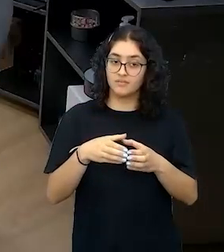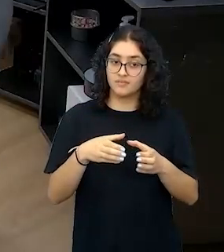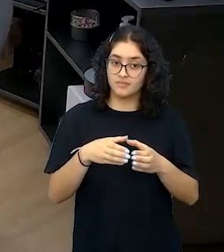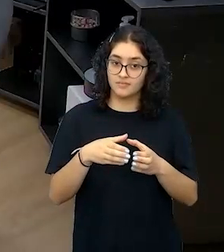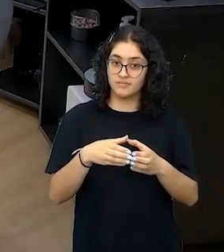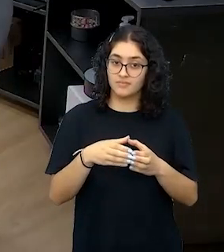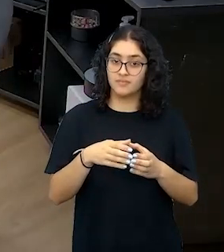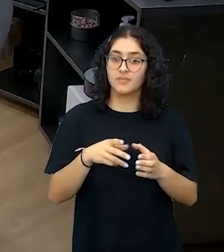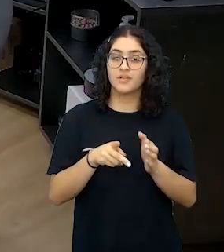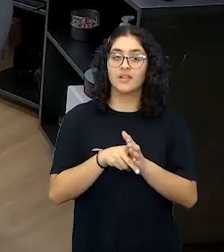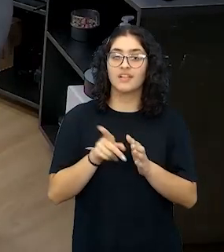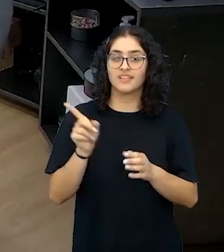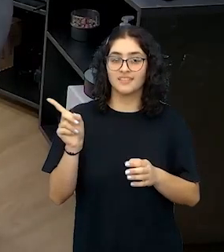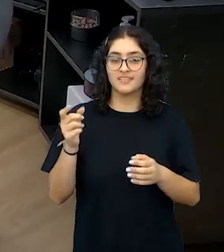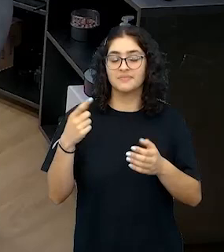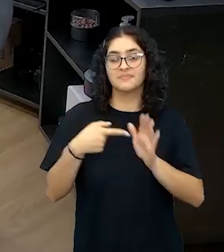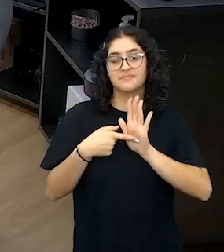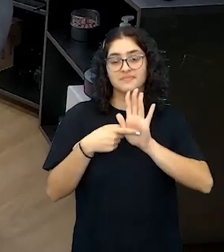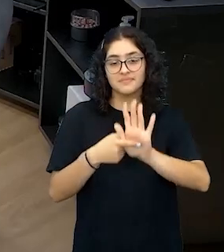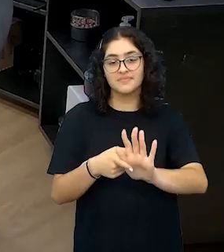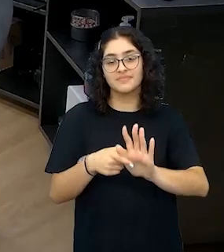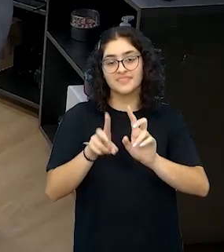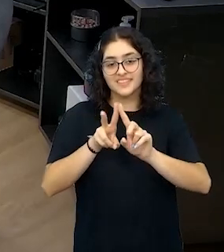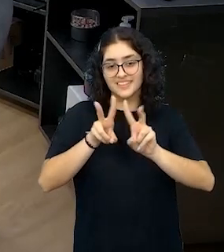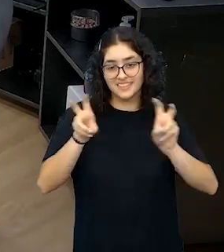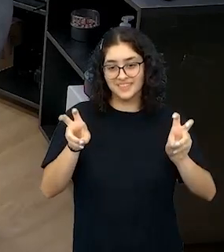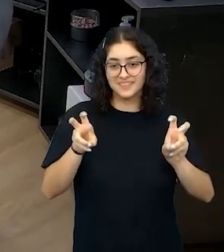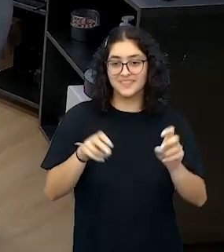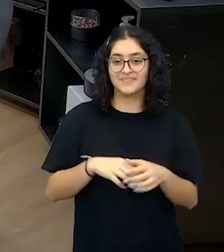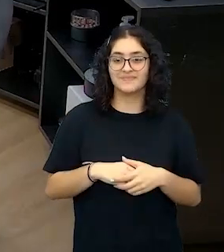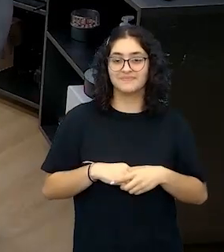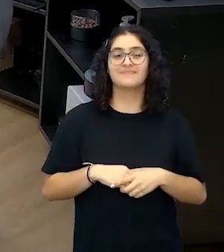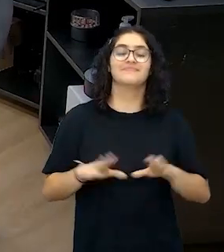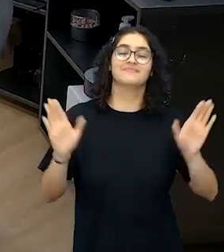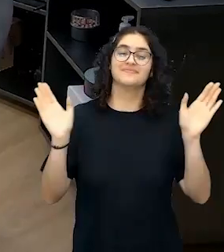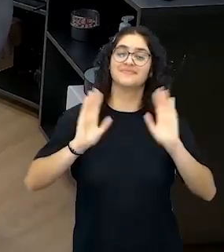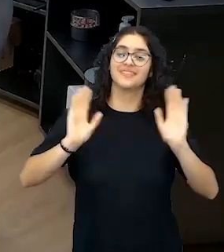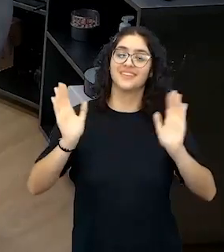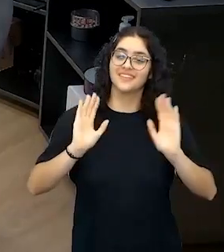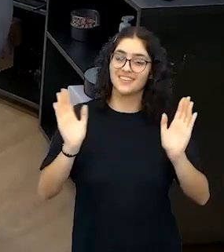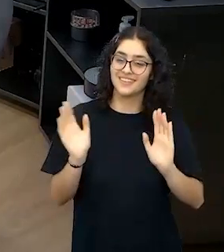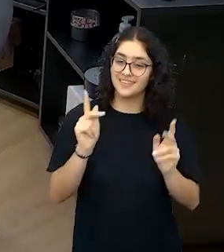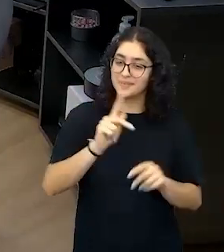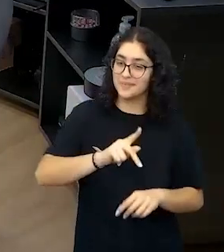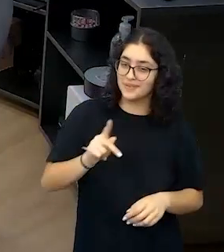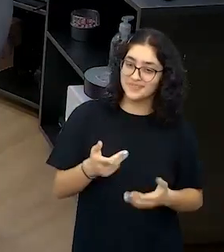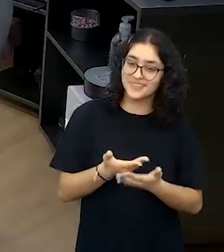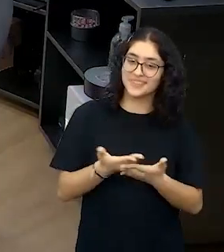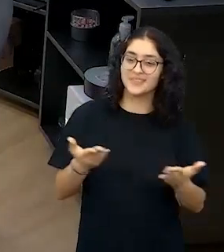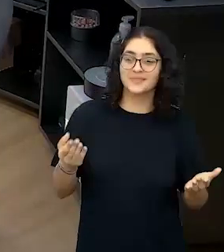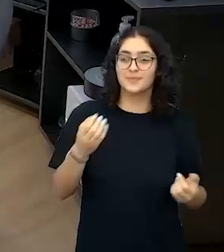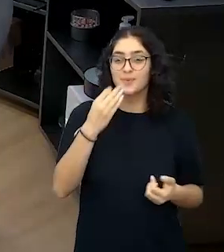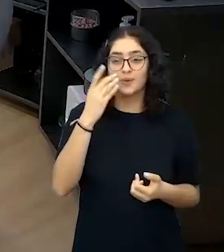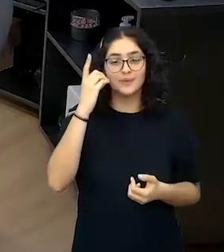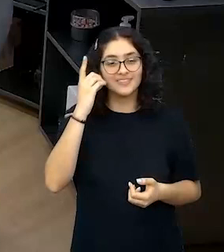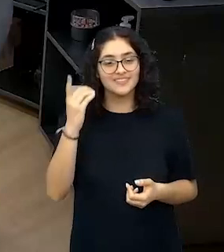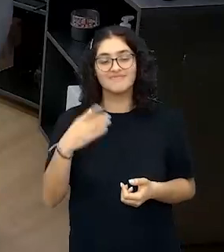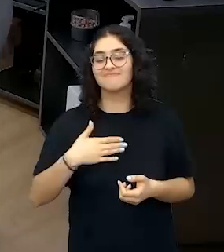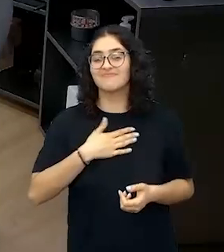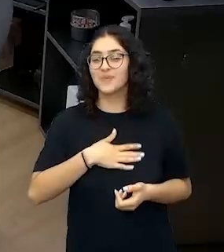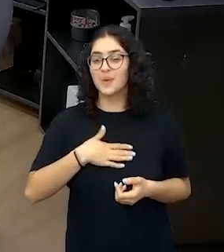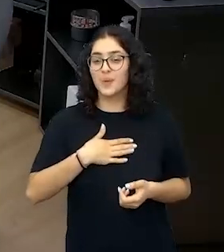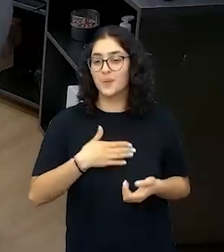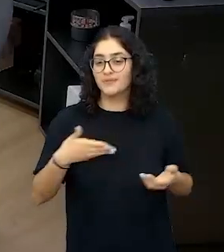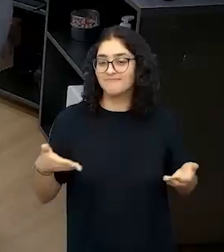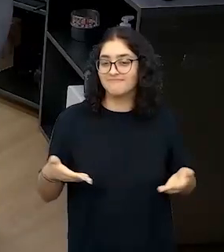da COPED, para que nos apresente um pouco sobre o tema. Oi, Flávio. Oi, Ilana. Bom dia, gente. Que gostoso que é estar aqui mais